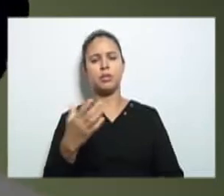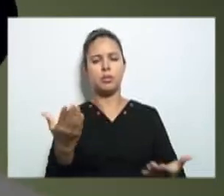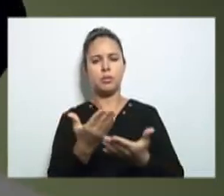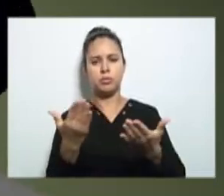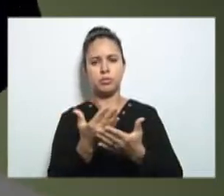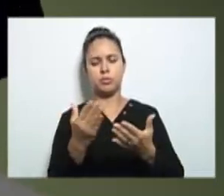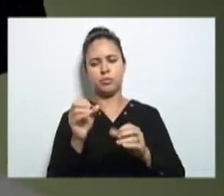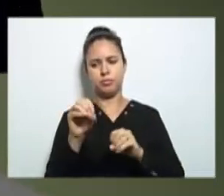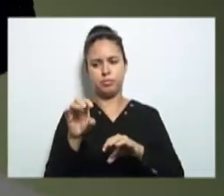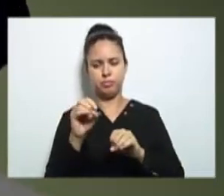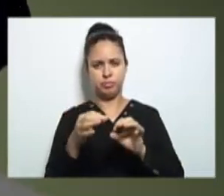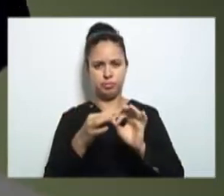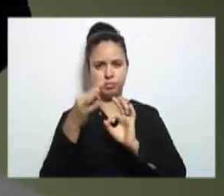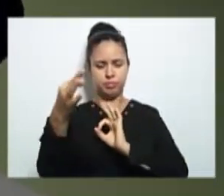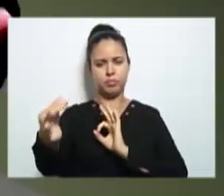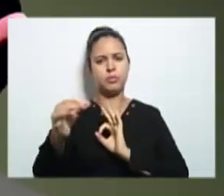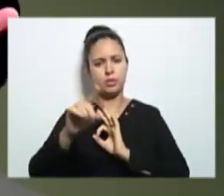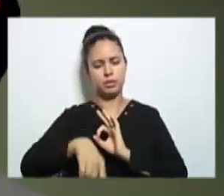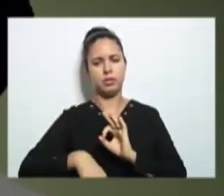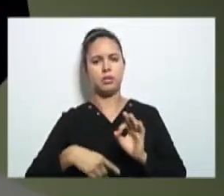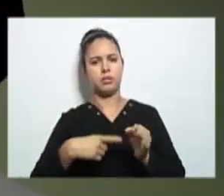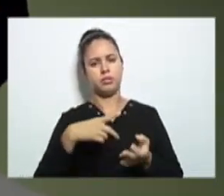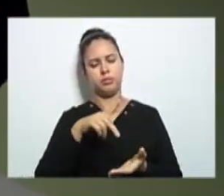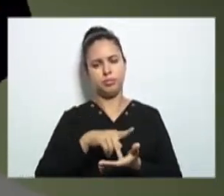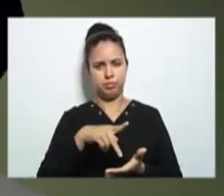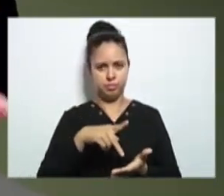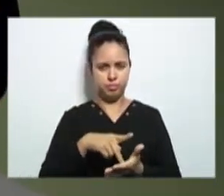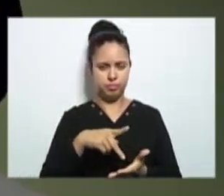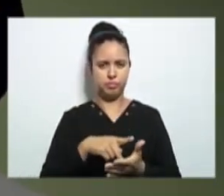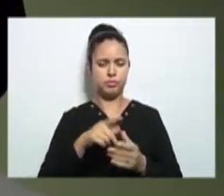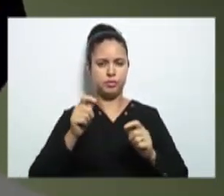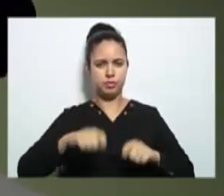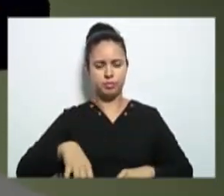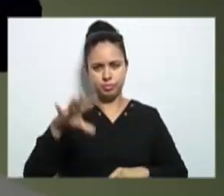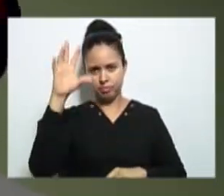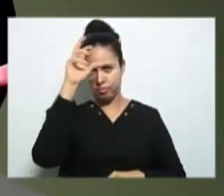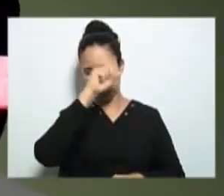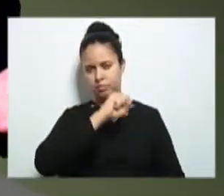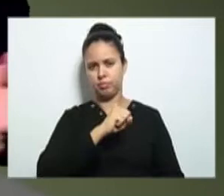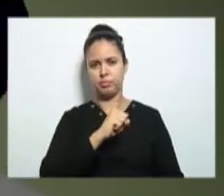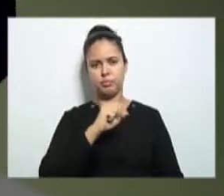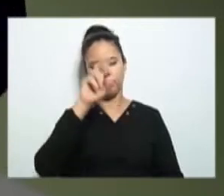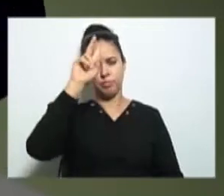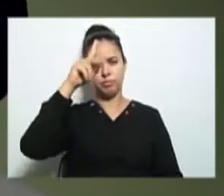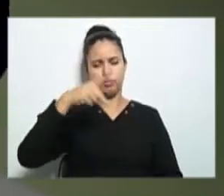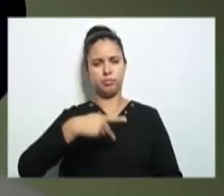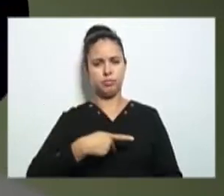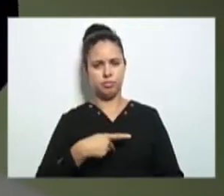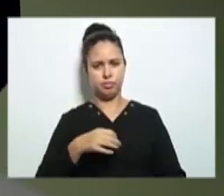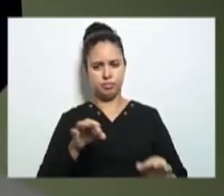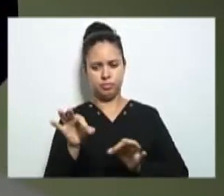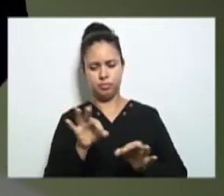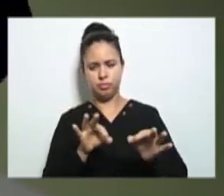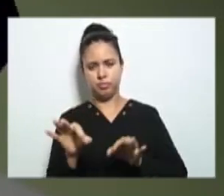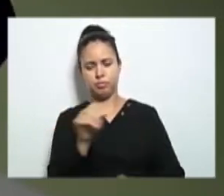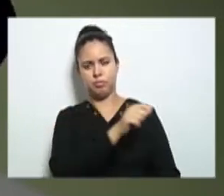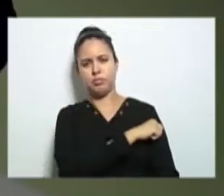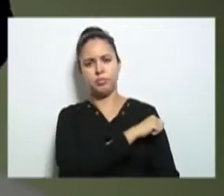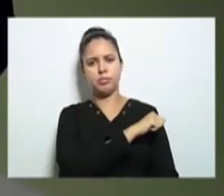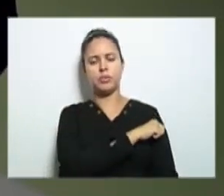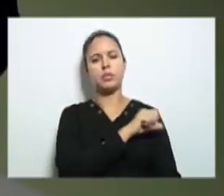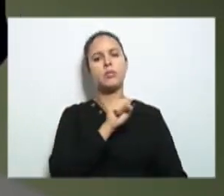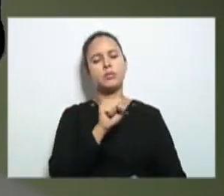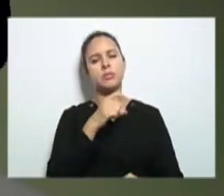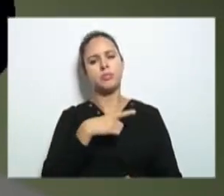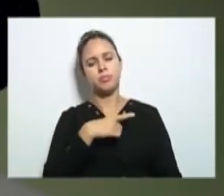educação à distância é uma realidade que permite uma aprendizagem autônoma e requer muita organização dos alunos. Você pode ter